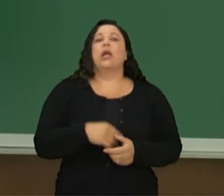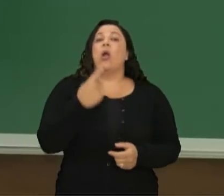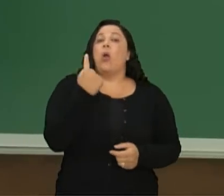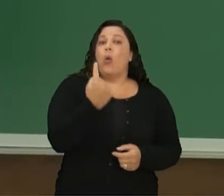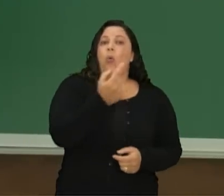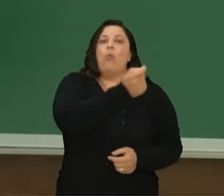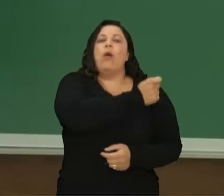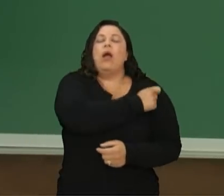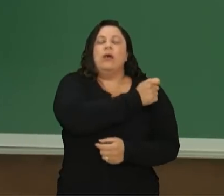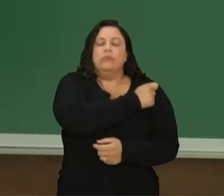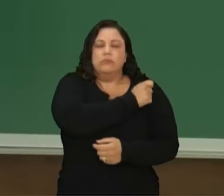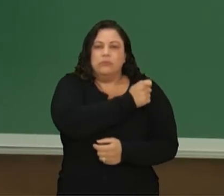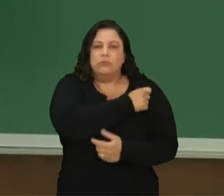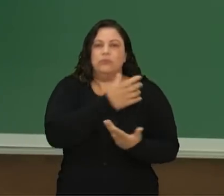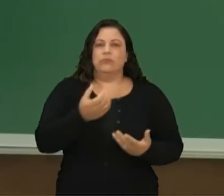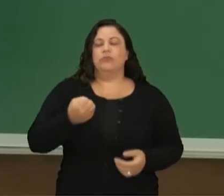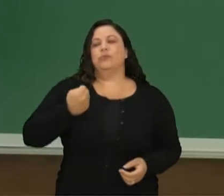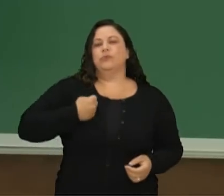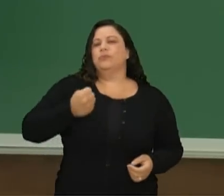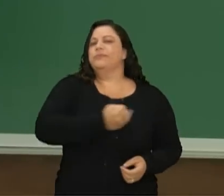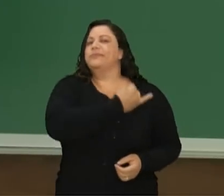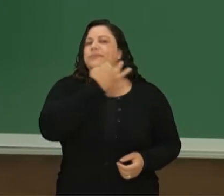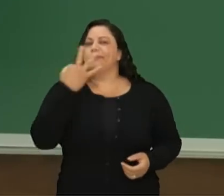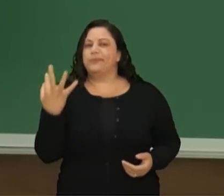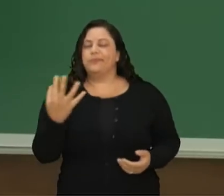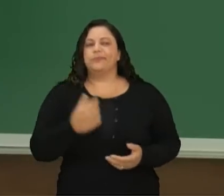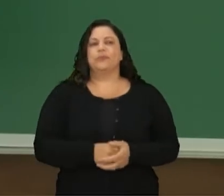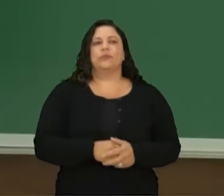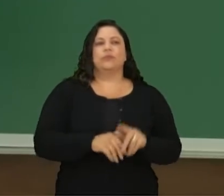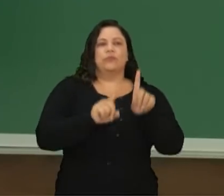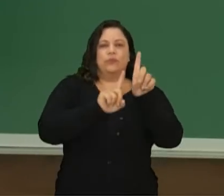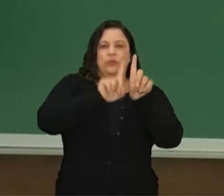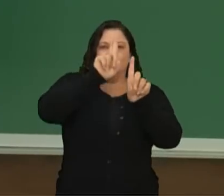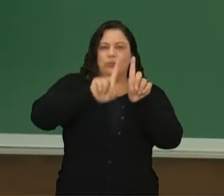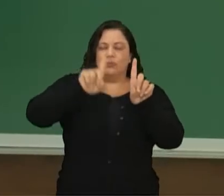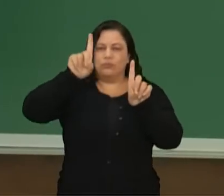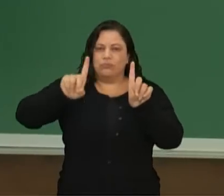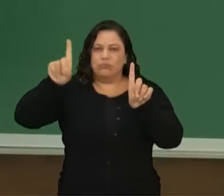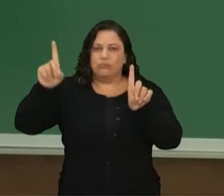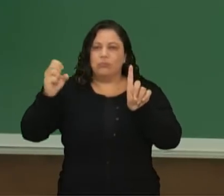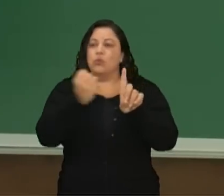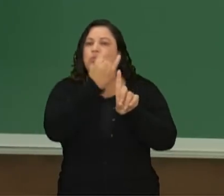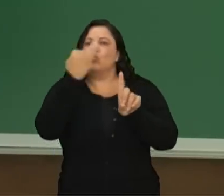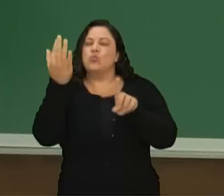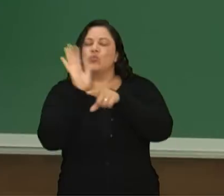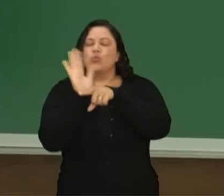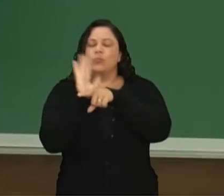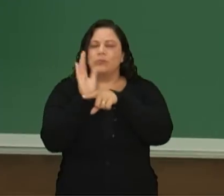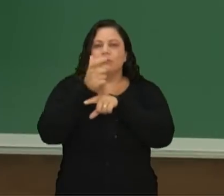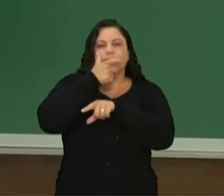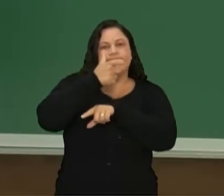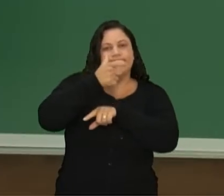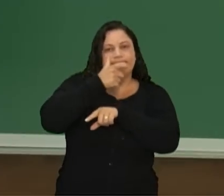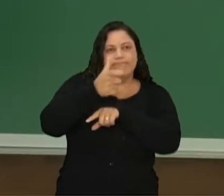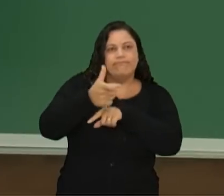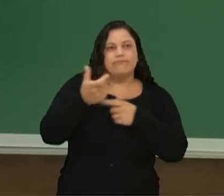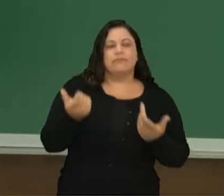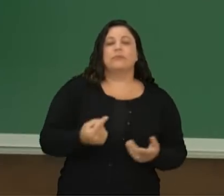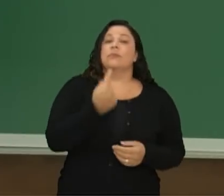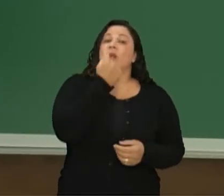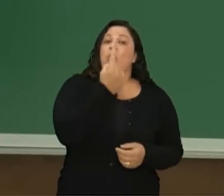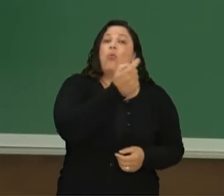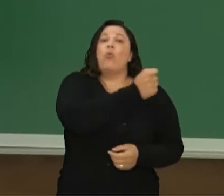que é o número de alunos que está no eixo vertical, e o eixo horizontal, o número de filmes assistidos. Então, um